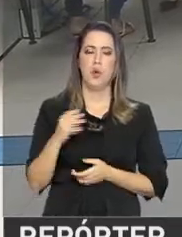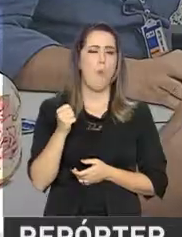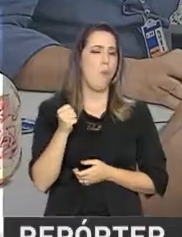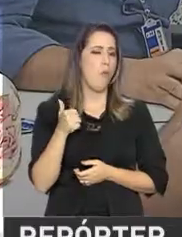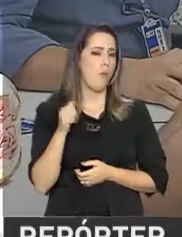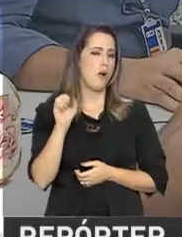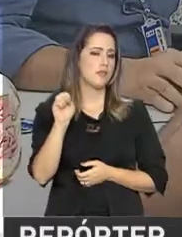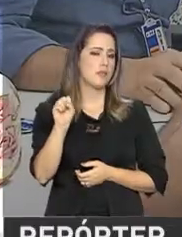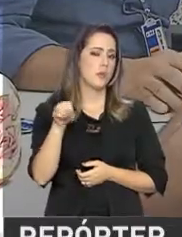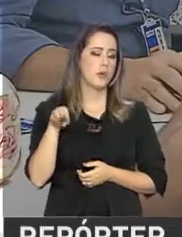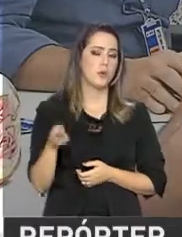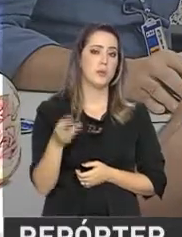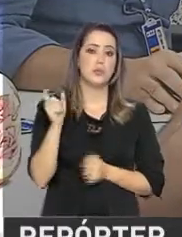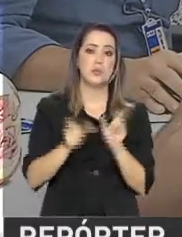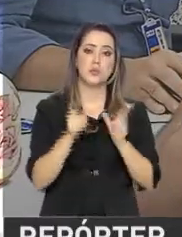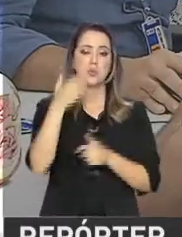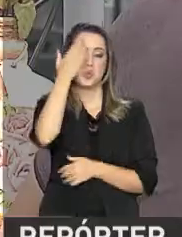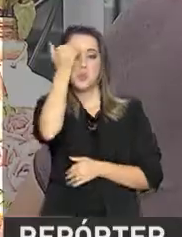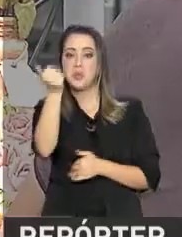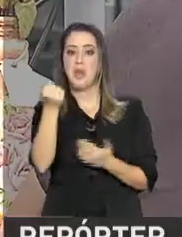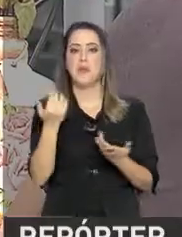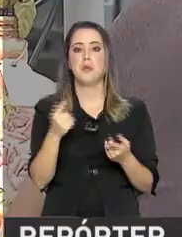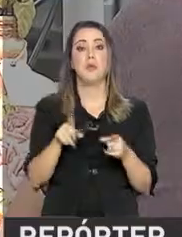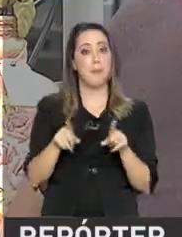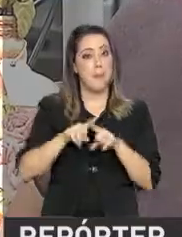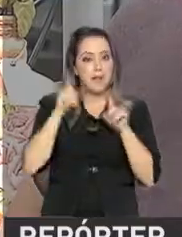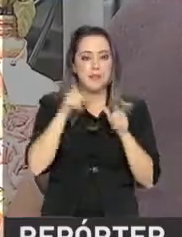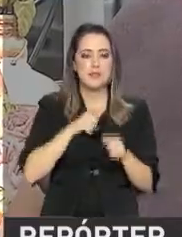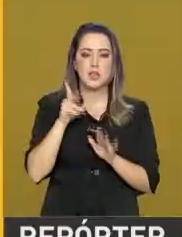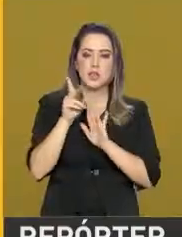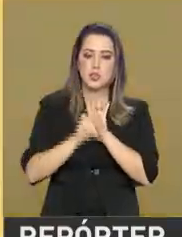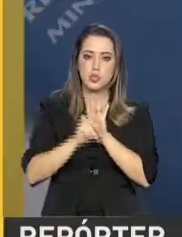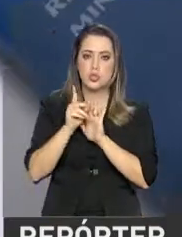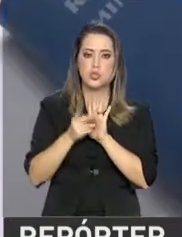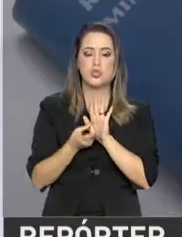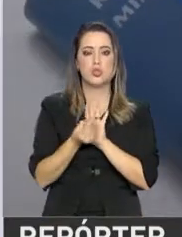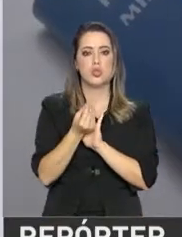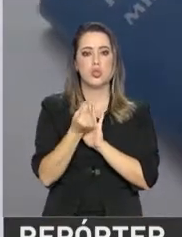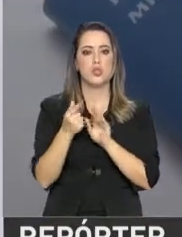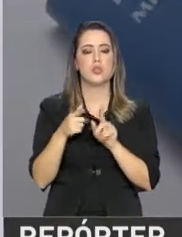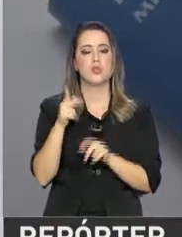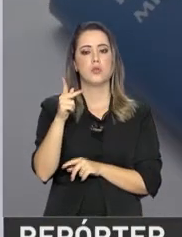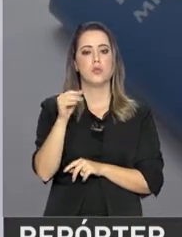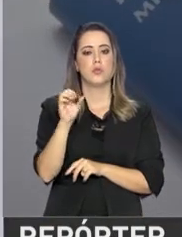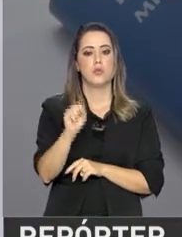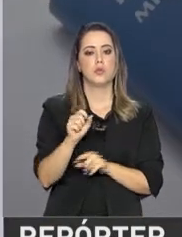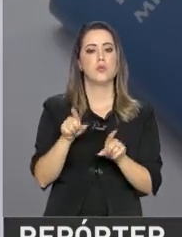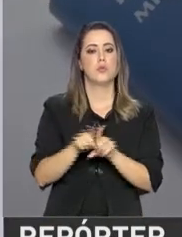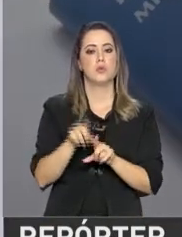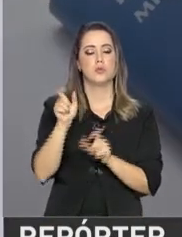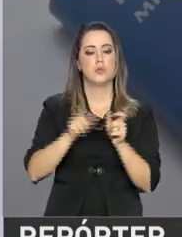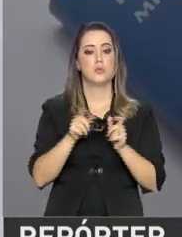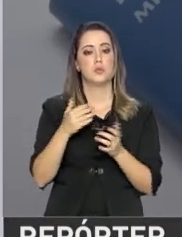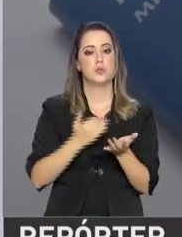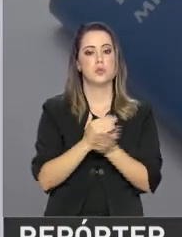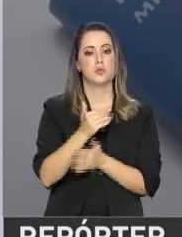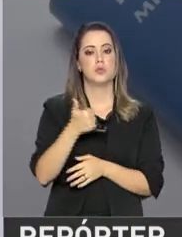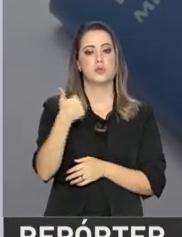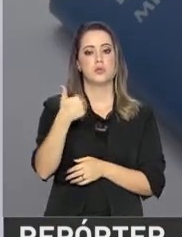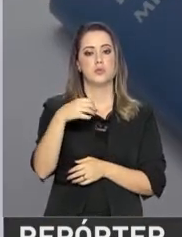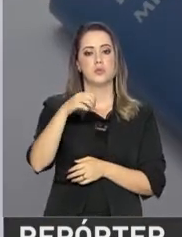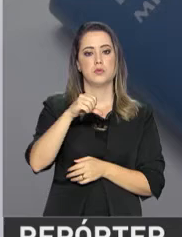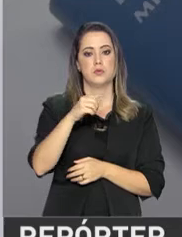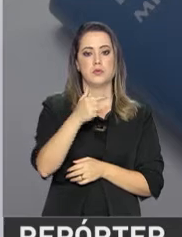não sabem mas tem dinheiro para receber do pis/pasep pode sacar o benefício o trabalhador cadastrado no fundo